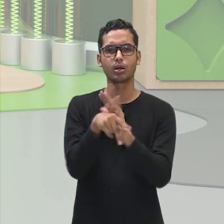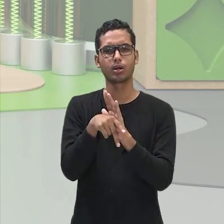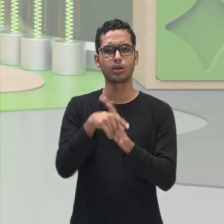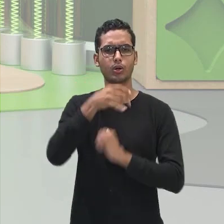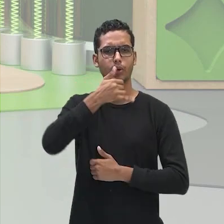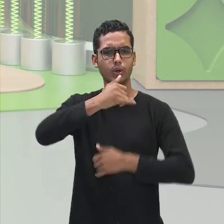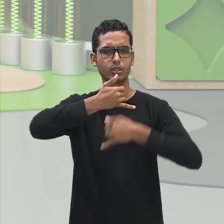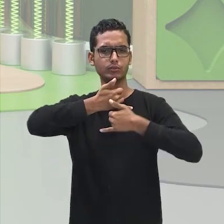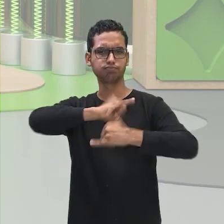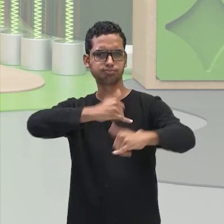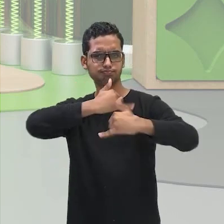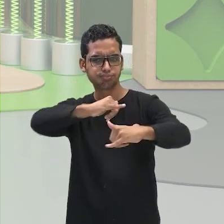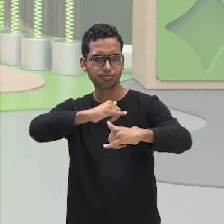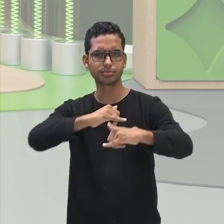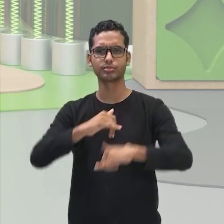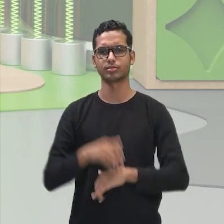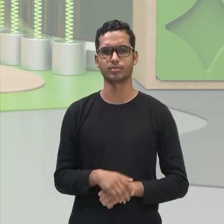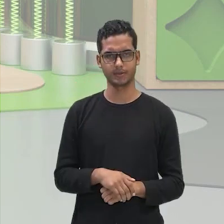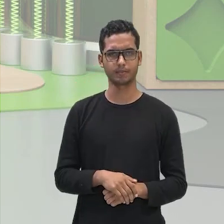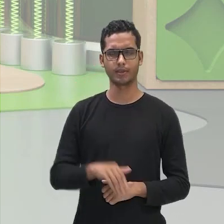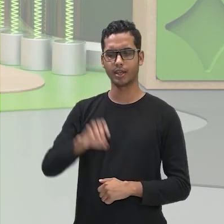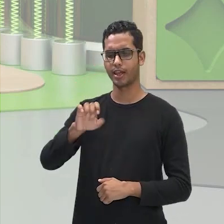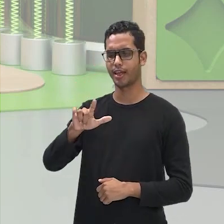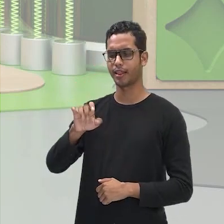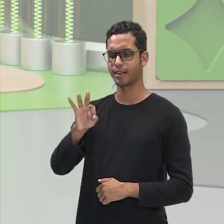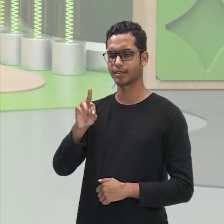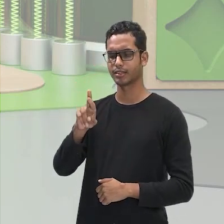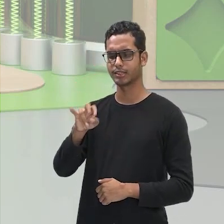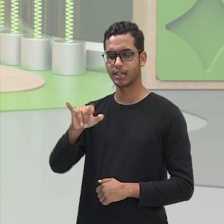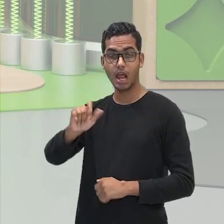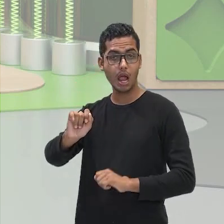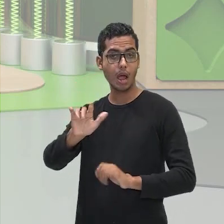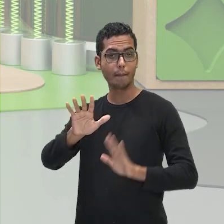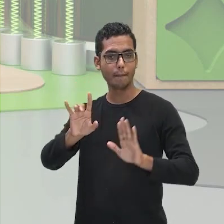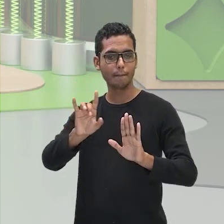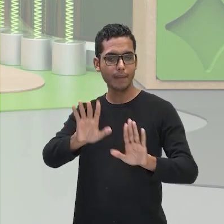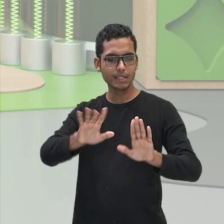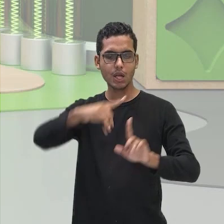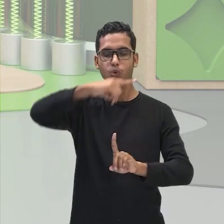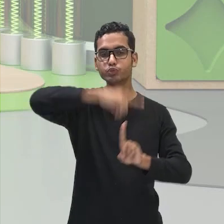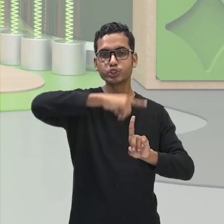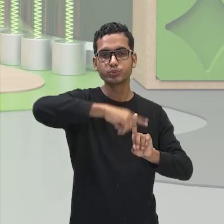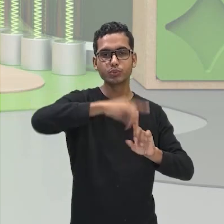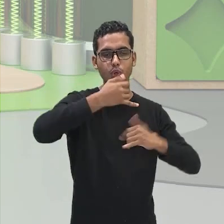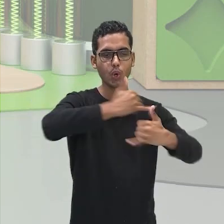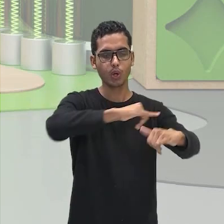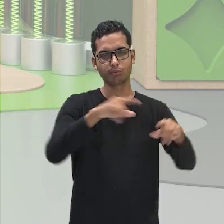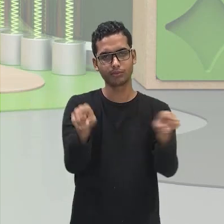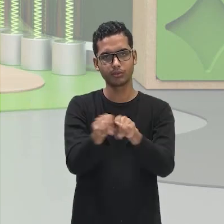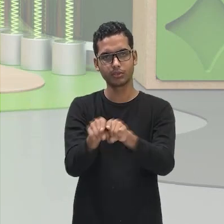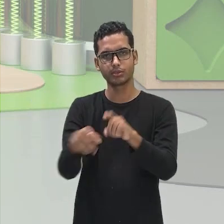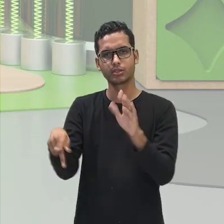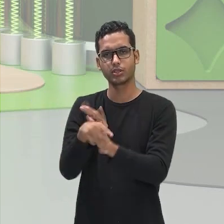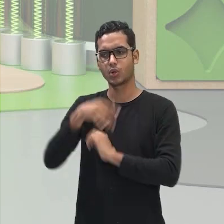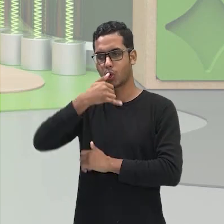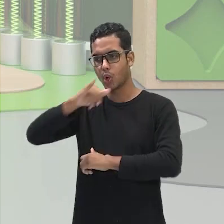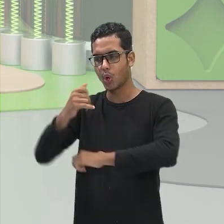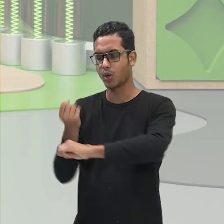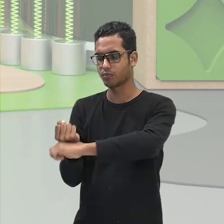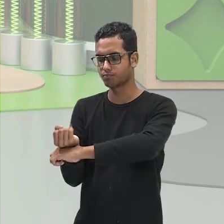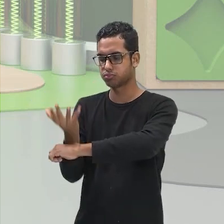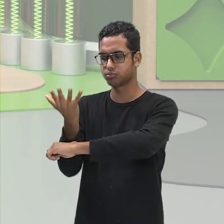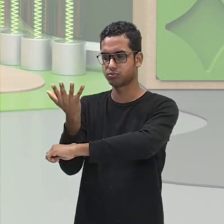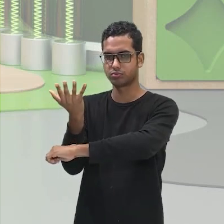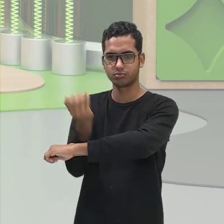referindo a esse tipo de energia, Só mais um tipo aí que a gente pode observar. Nós vamos ter energia luminosa, energia térmica. E então,